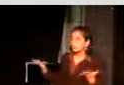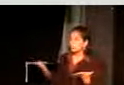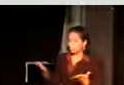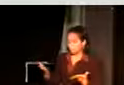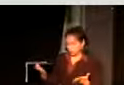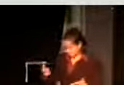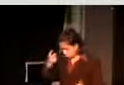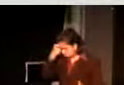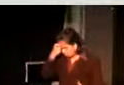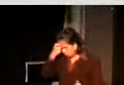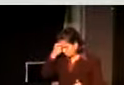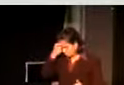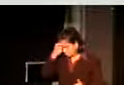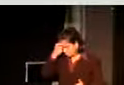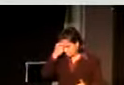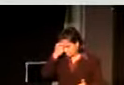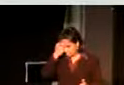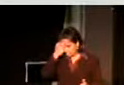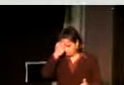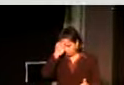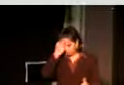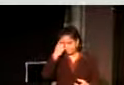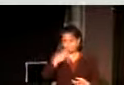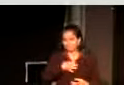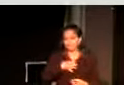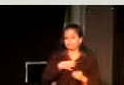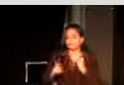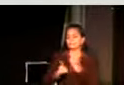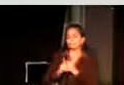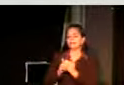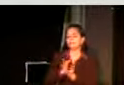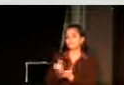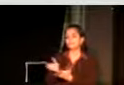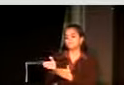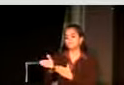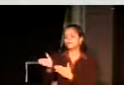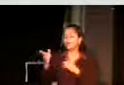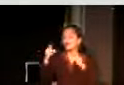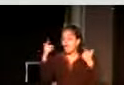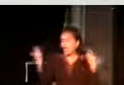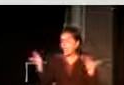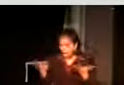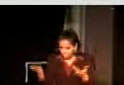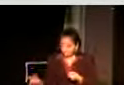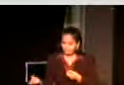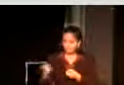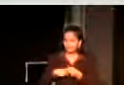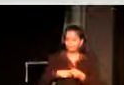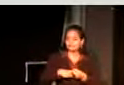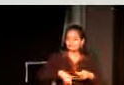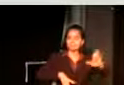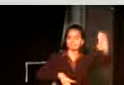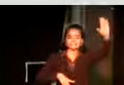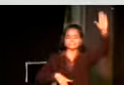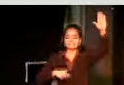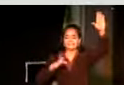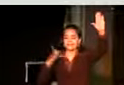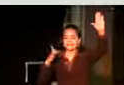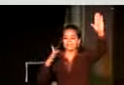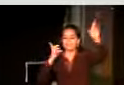agora a nossa sociedade vai por um outro caminho você não acha peguei essa frase aí desse dramaturgo grego